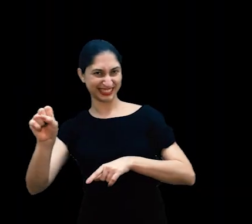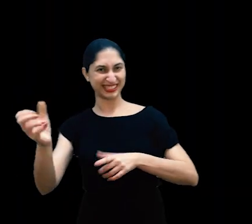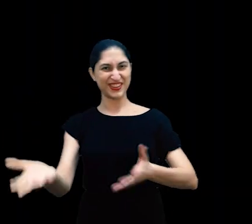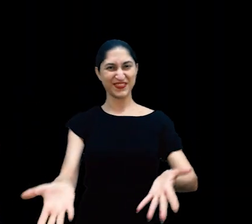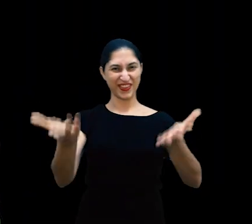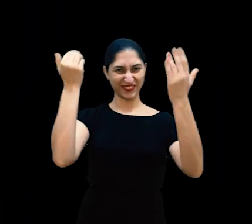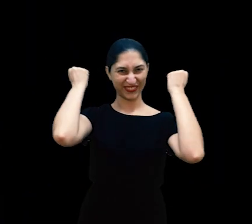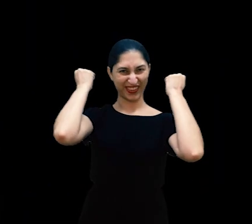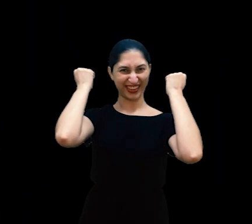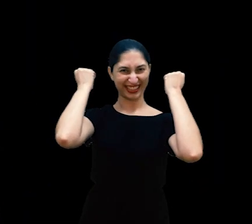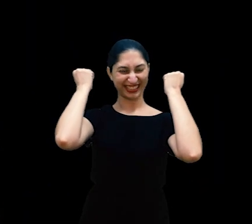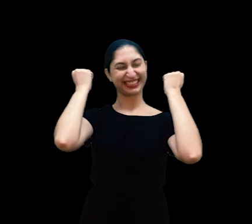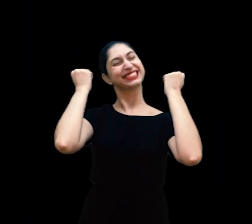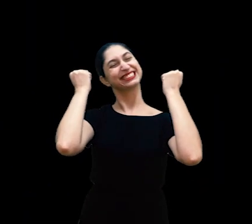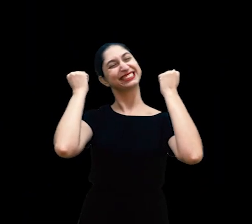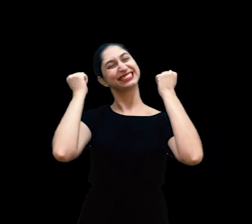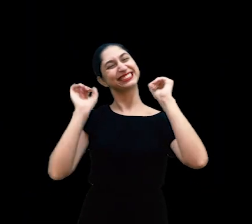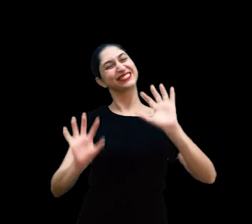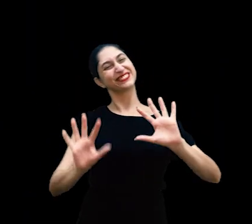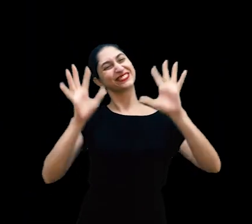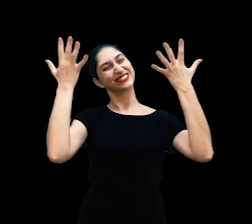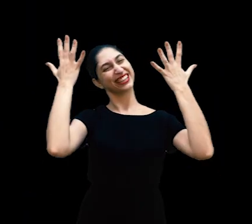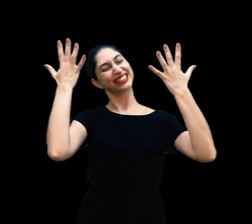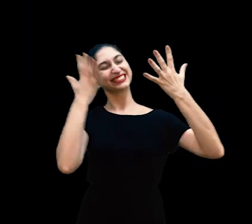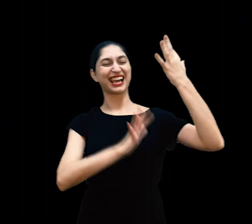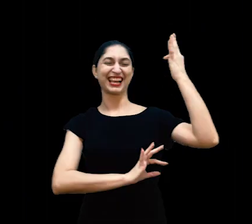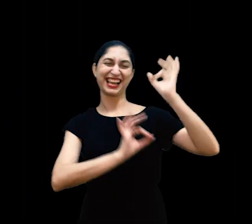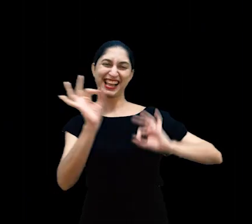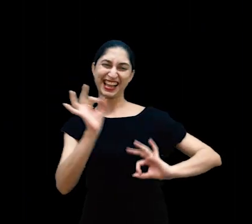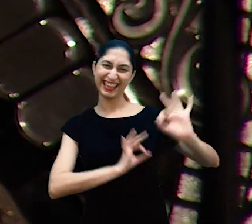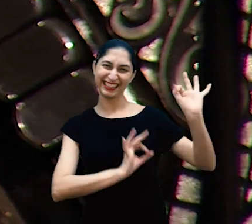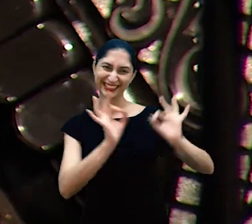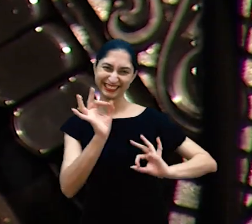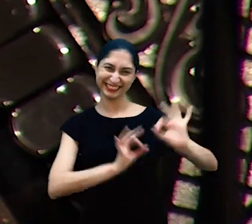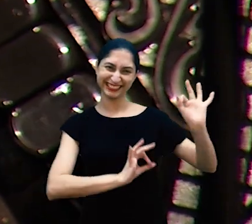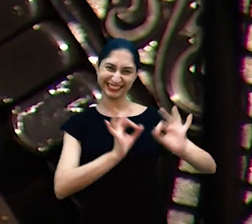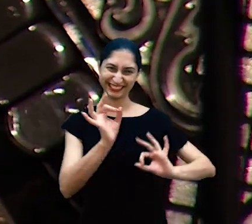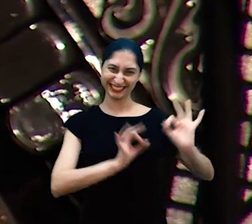E vamos embora! Arraiar arrumação!